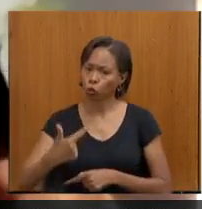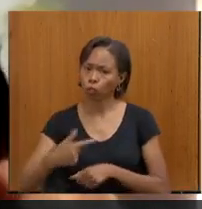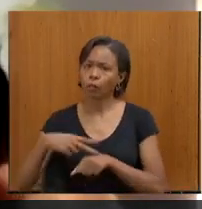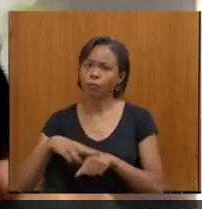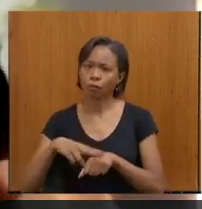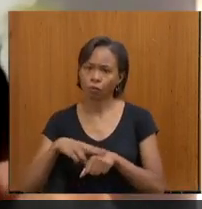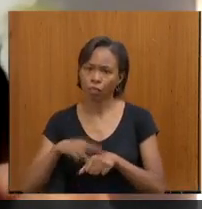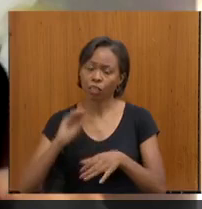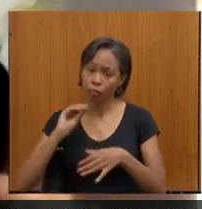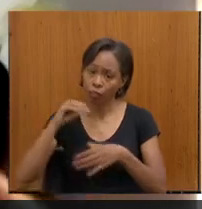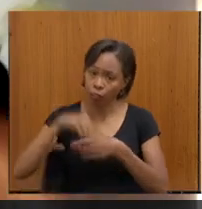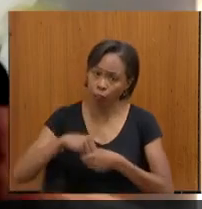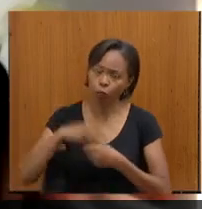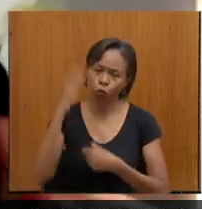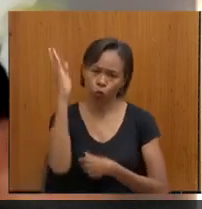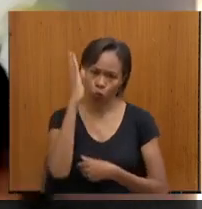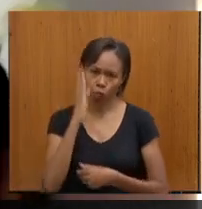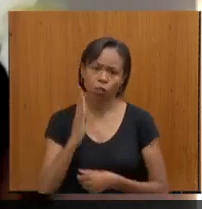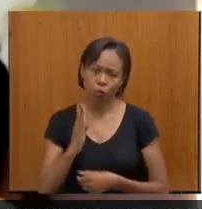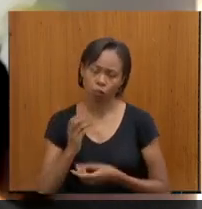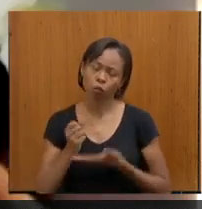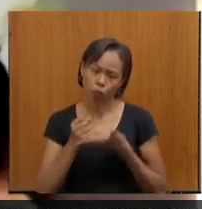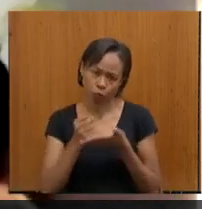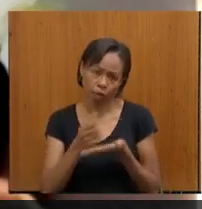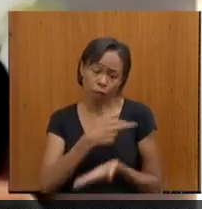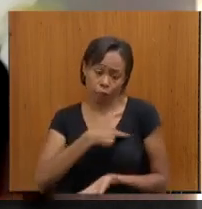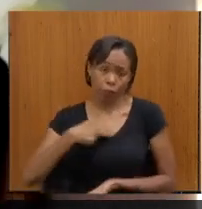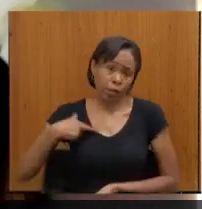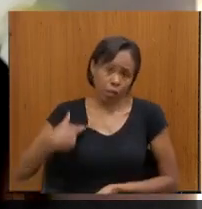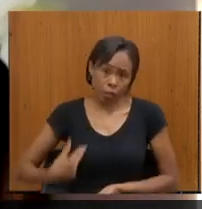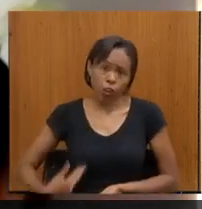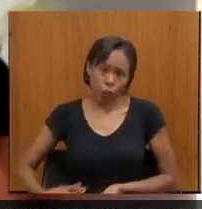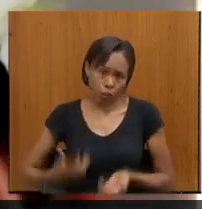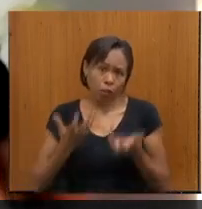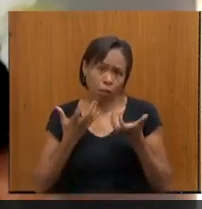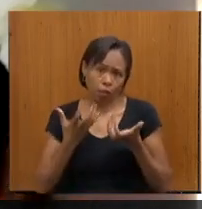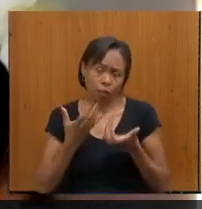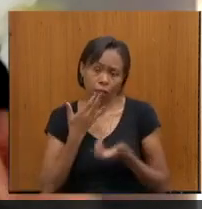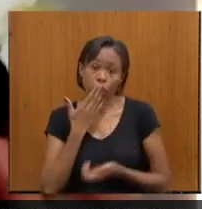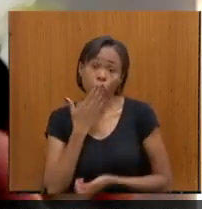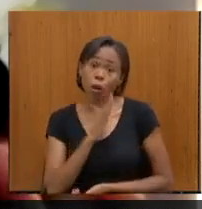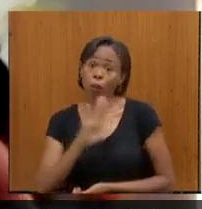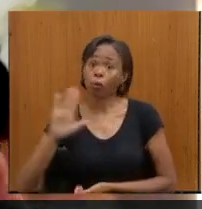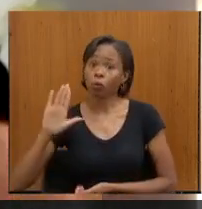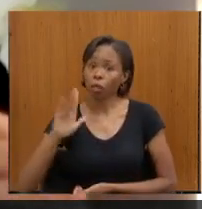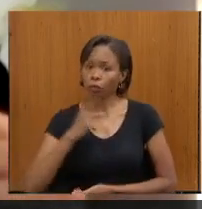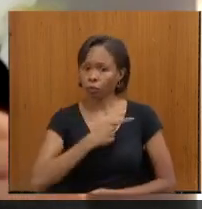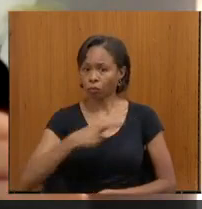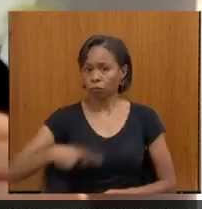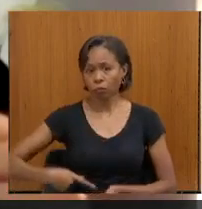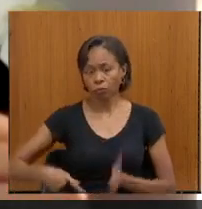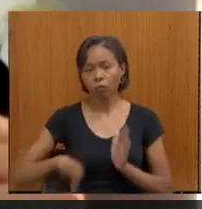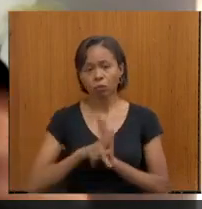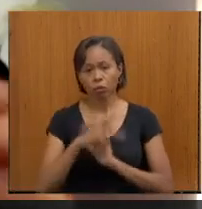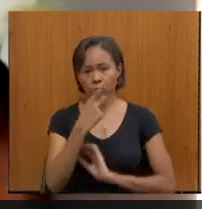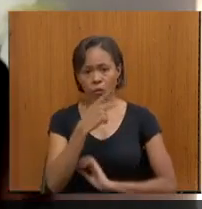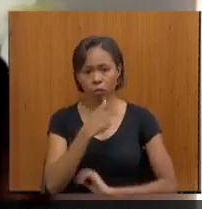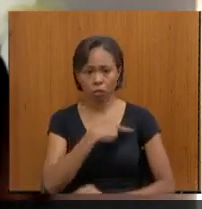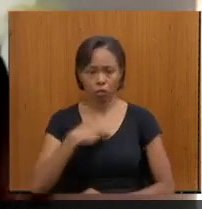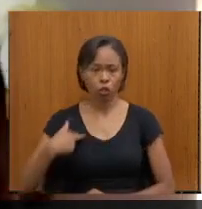Brasil Oi e a China logicamente é só promessa do presidente de quem